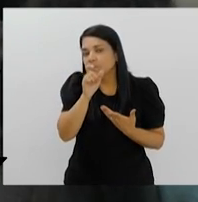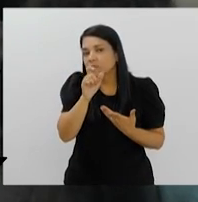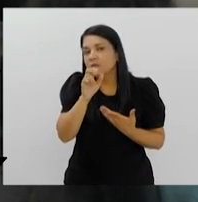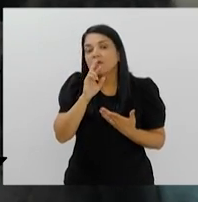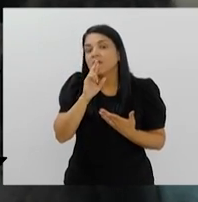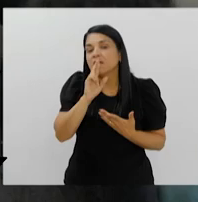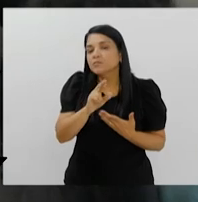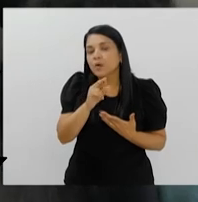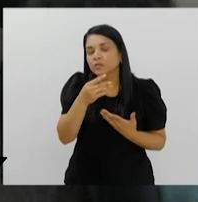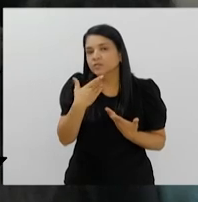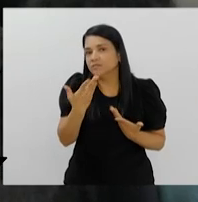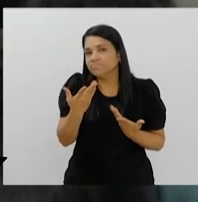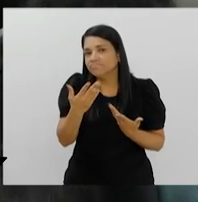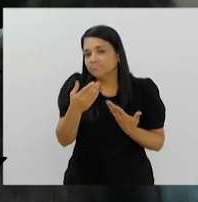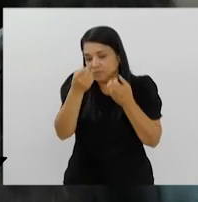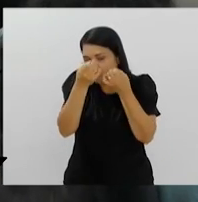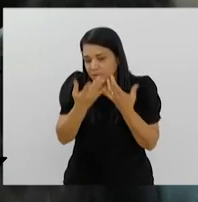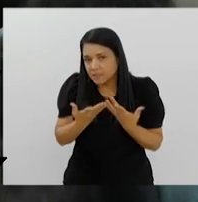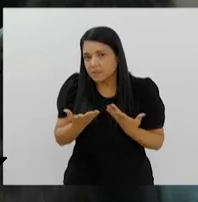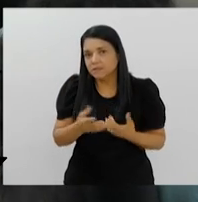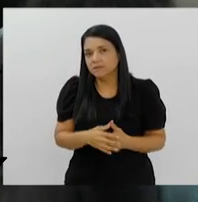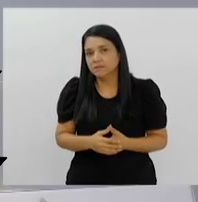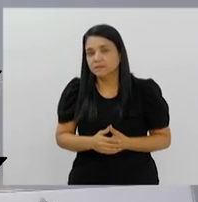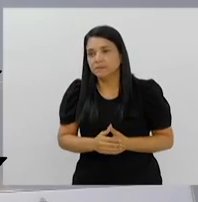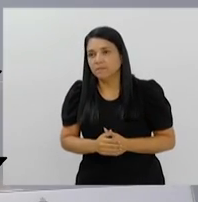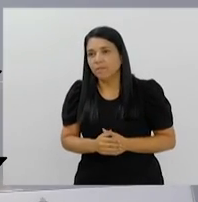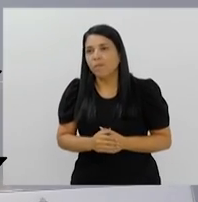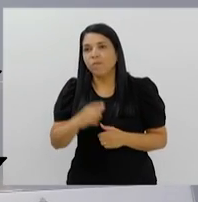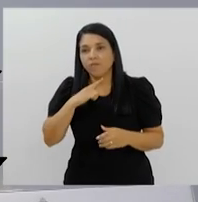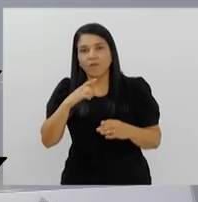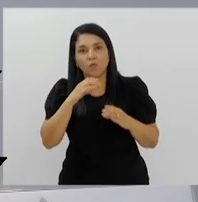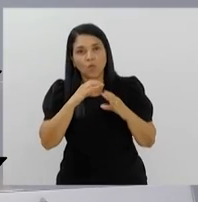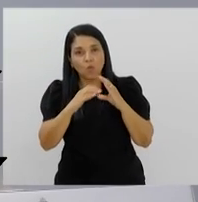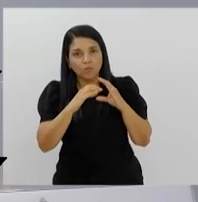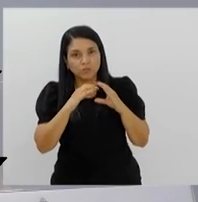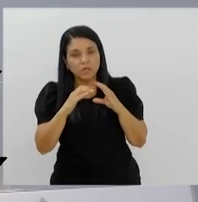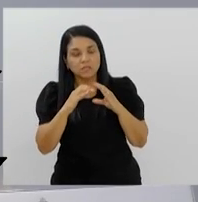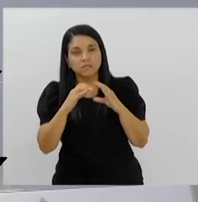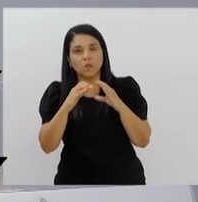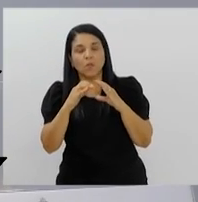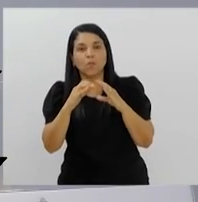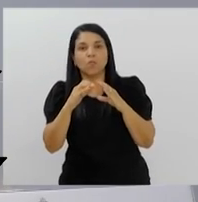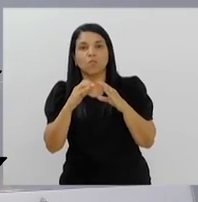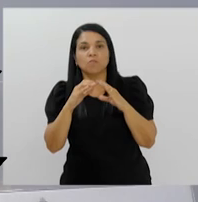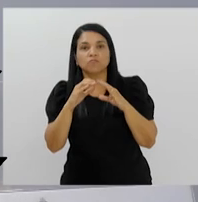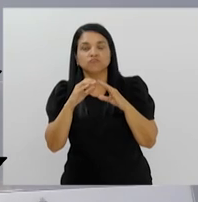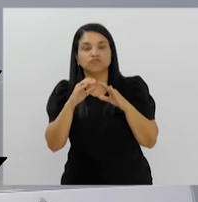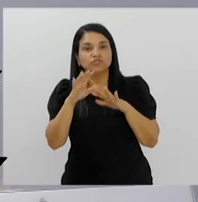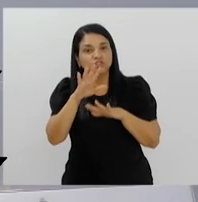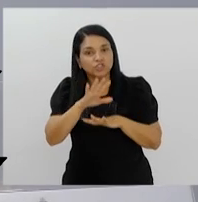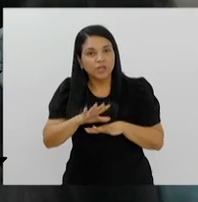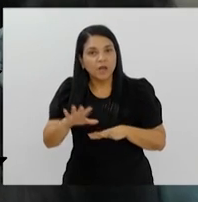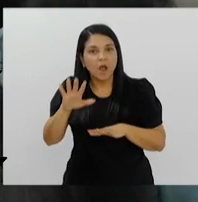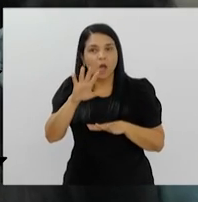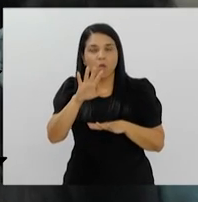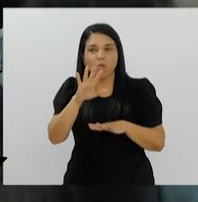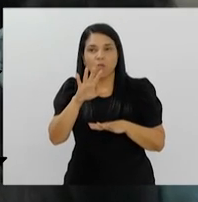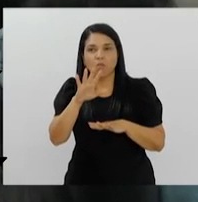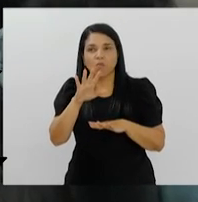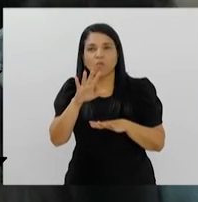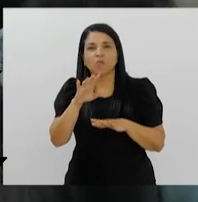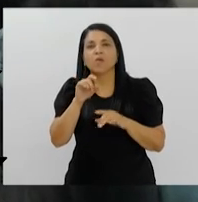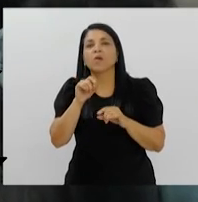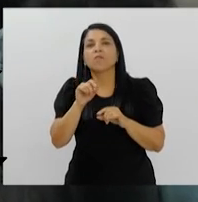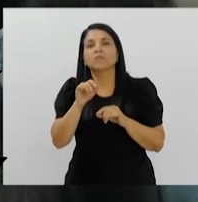dada a esse cliente seja ele qual for tiveram comunicações inclusive públicas e Gerais então nos nos nos informe que